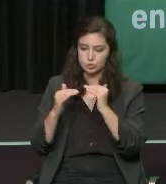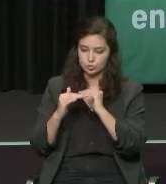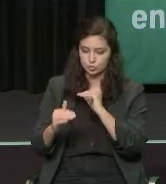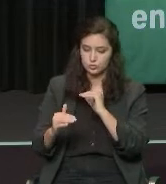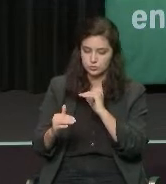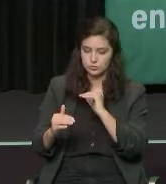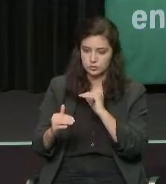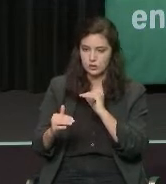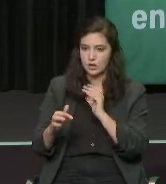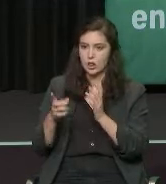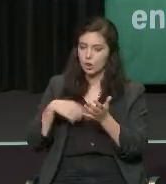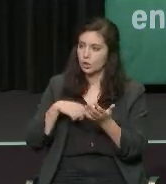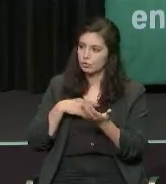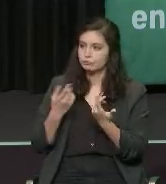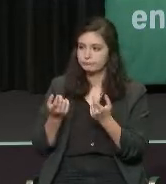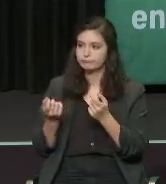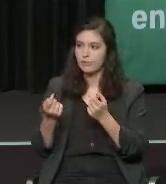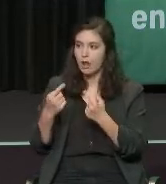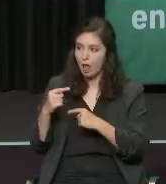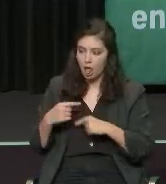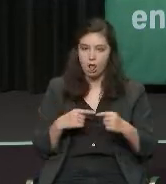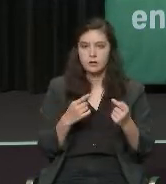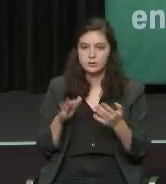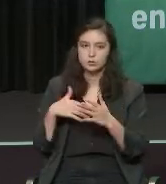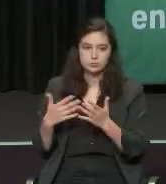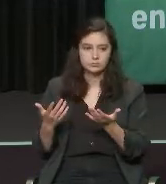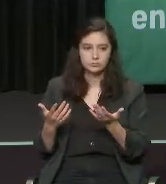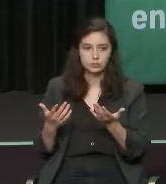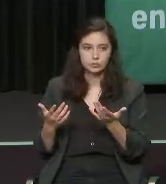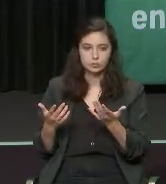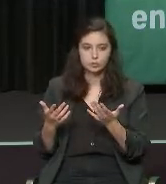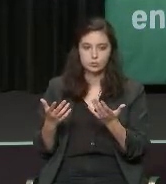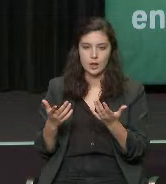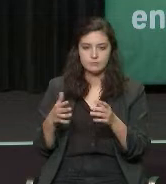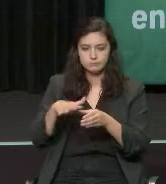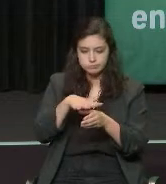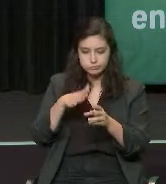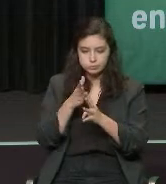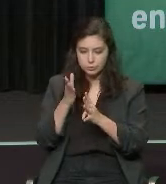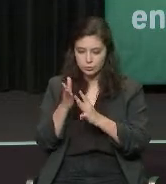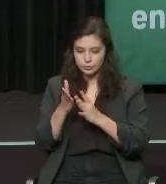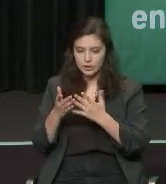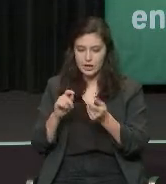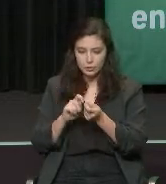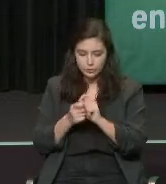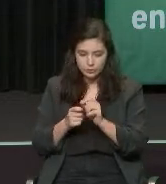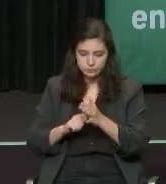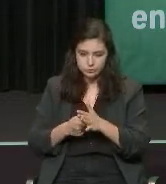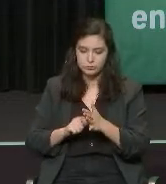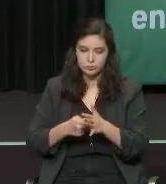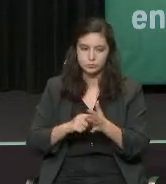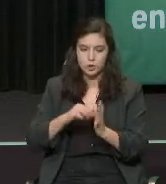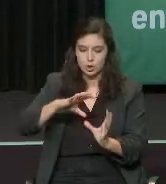exemplo, de crescimento económico sustentável, combinando todos os cenários para prever